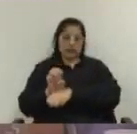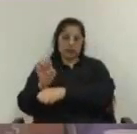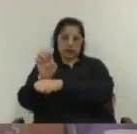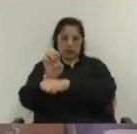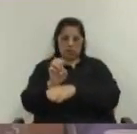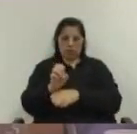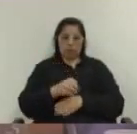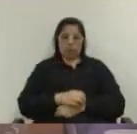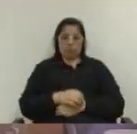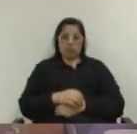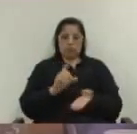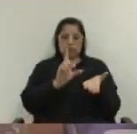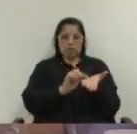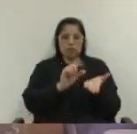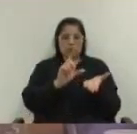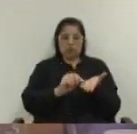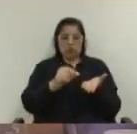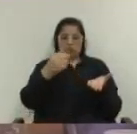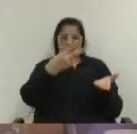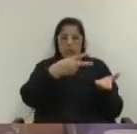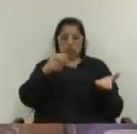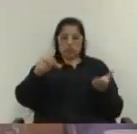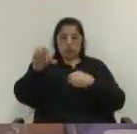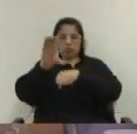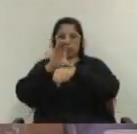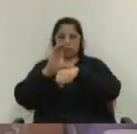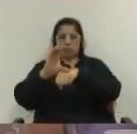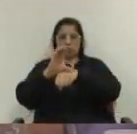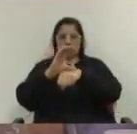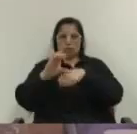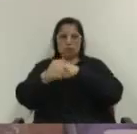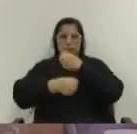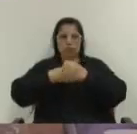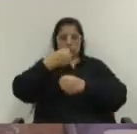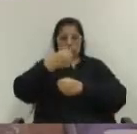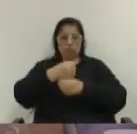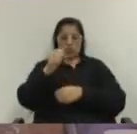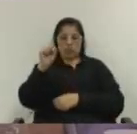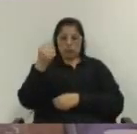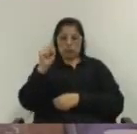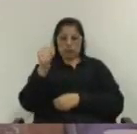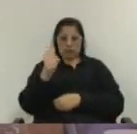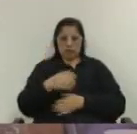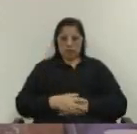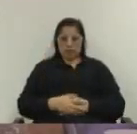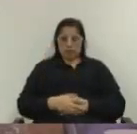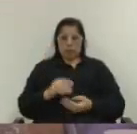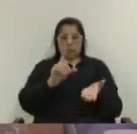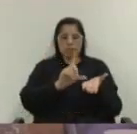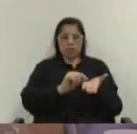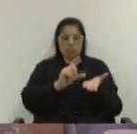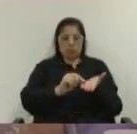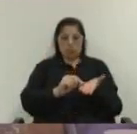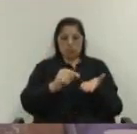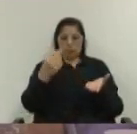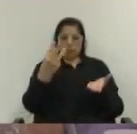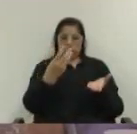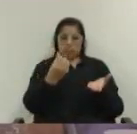29 da Constituição Federal de 88, e inciso 1º do artigo 364